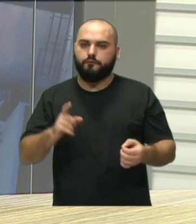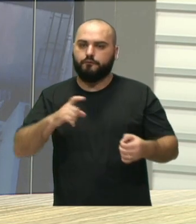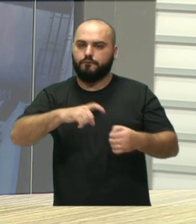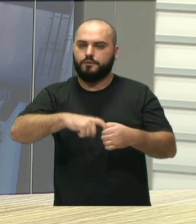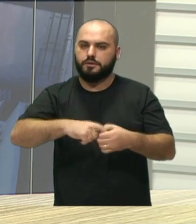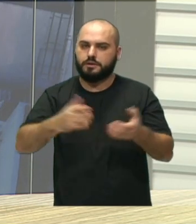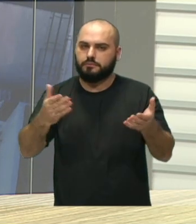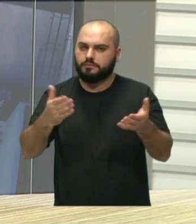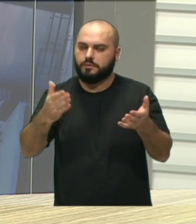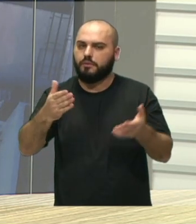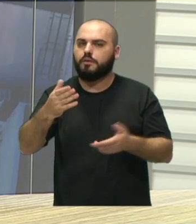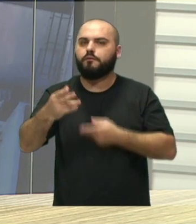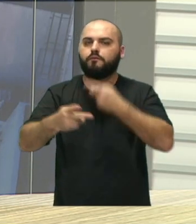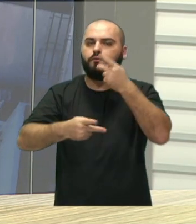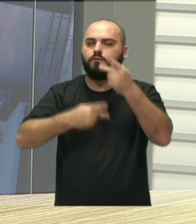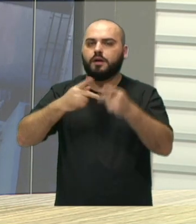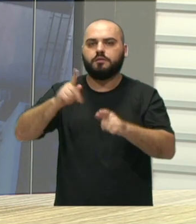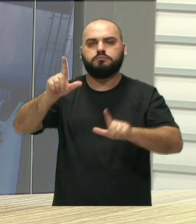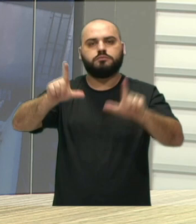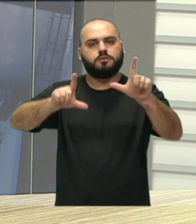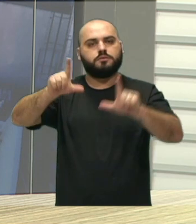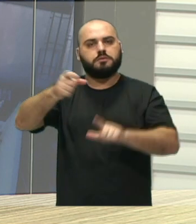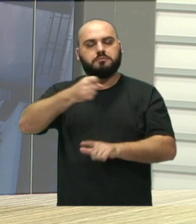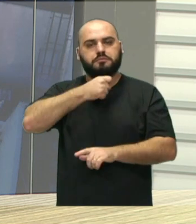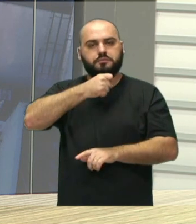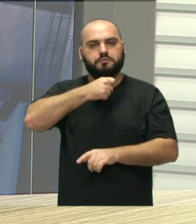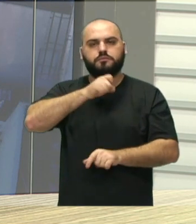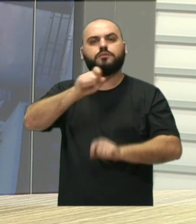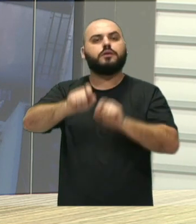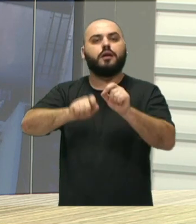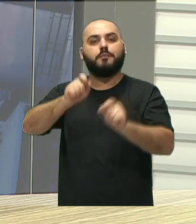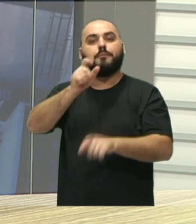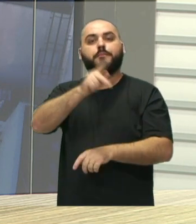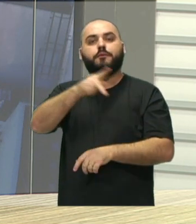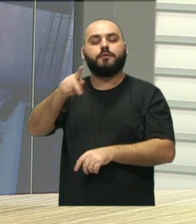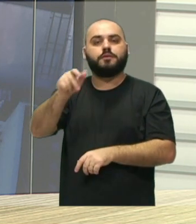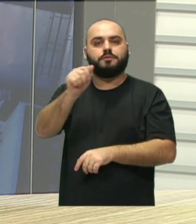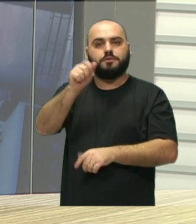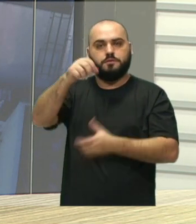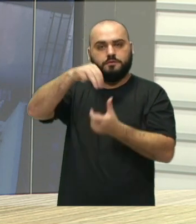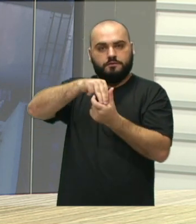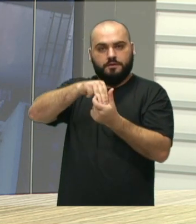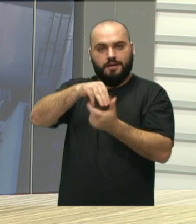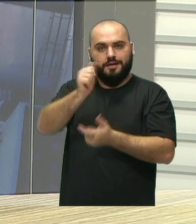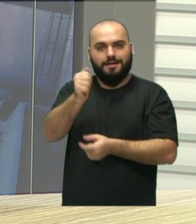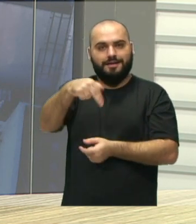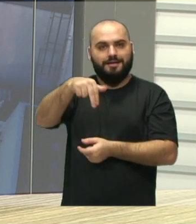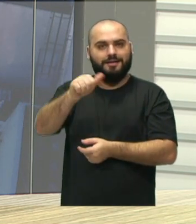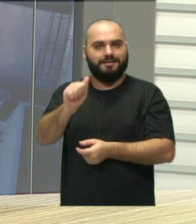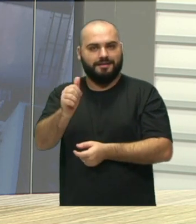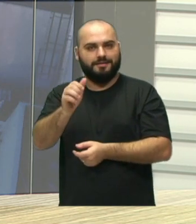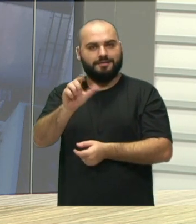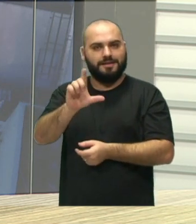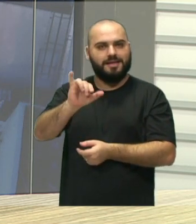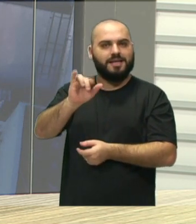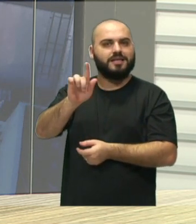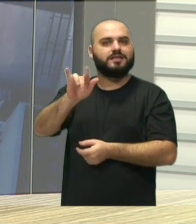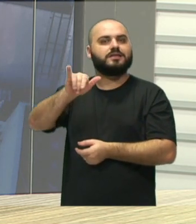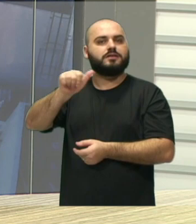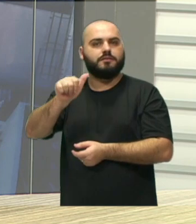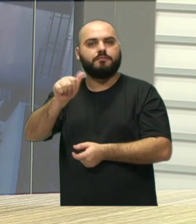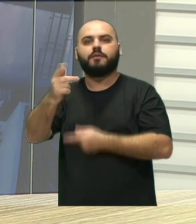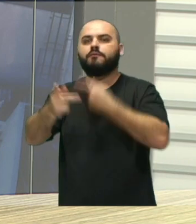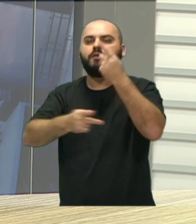Voltamos com o nosso Câmara Aberta, que hoje entrevista a professora da Univale, Ana Lígia Oliveira, e nós estamos falando aqui